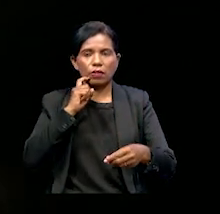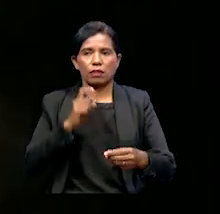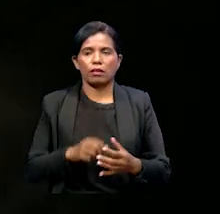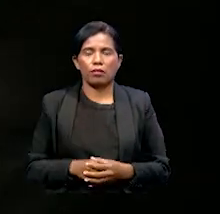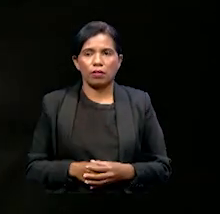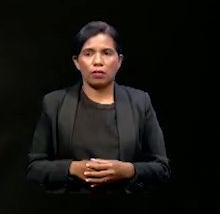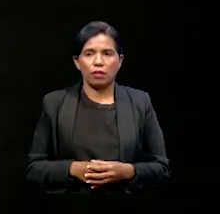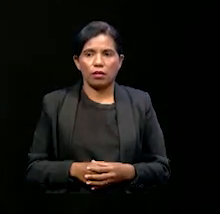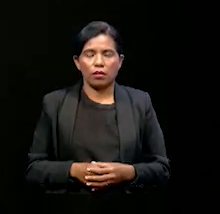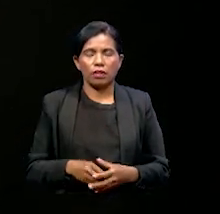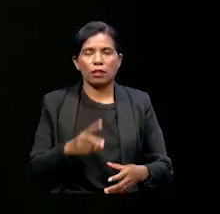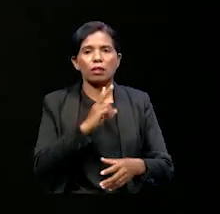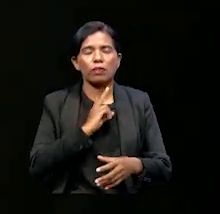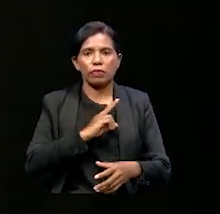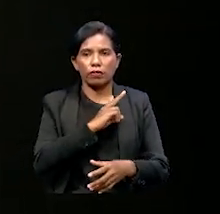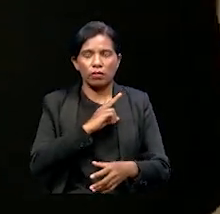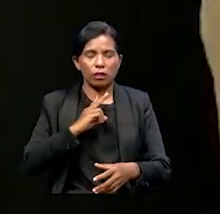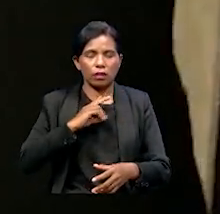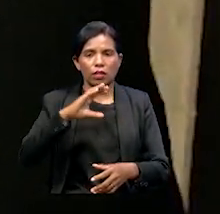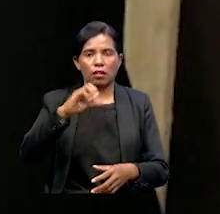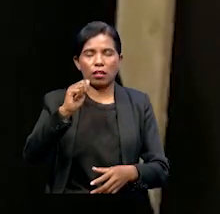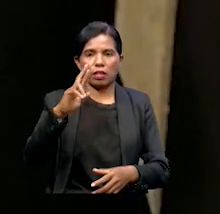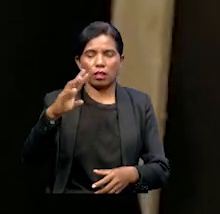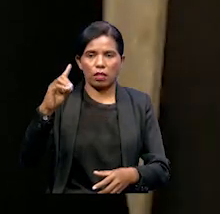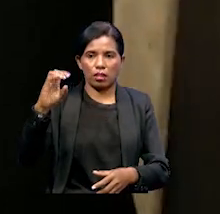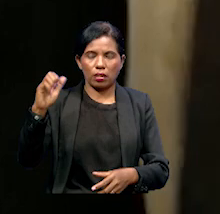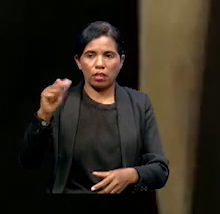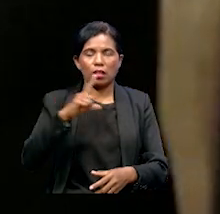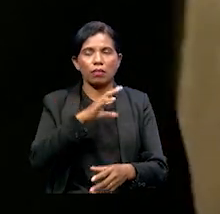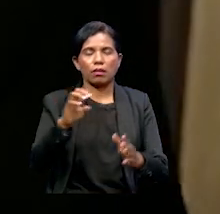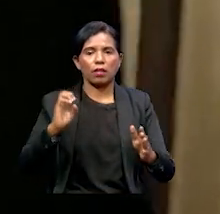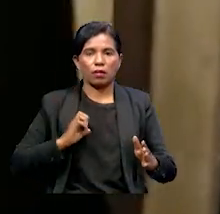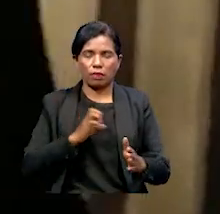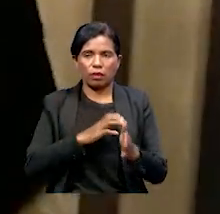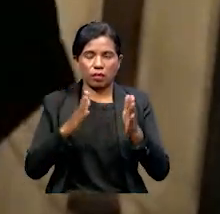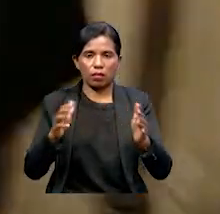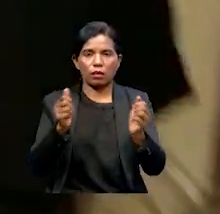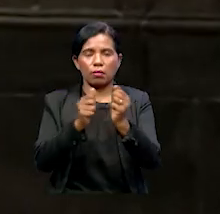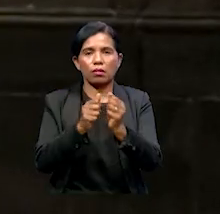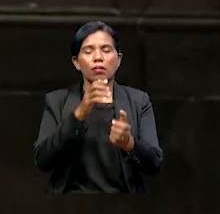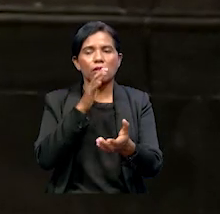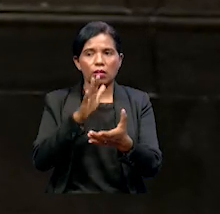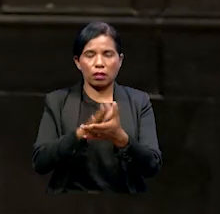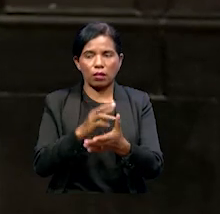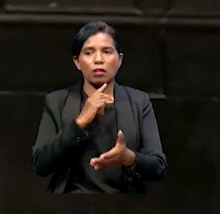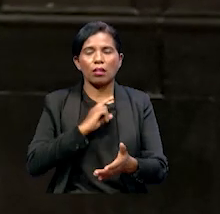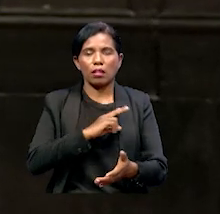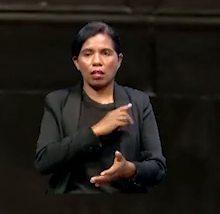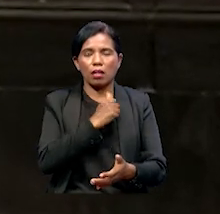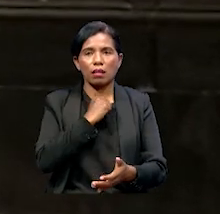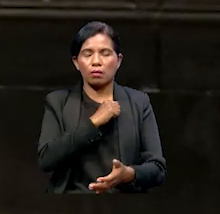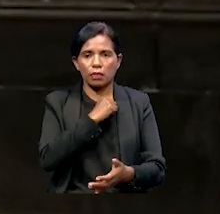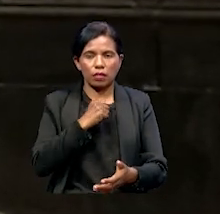Nusmão, no Dom Virgílio Cardeal do Carmo da Silva SDB, ba embaixador Rony Esposa, no Padre Cira, Rússia